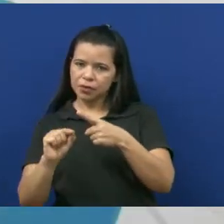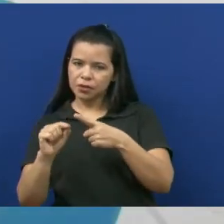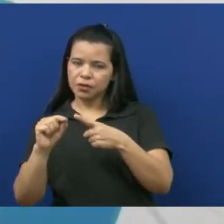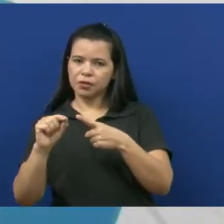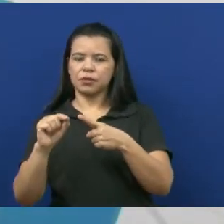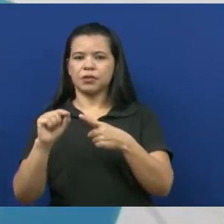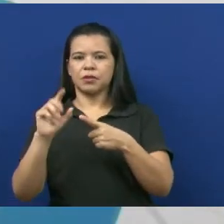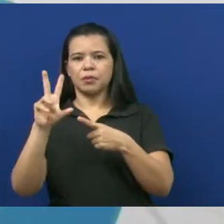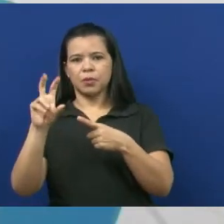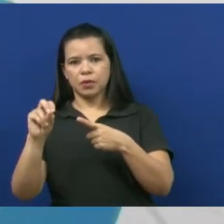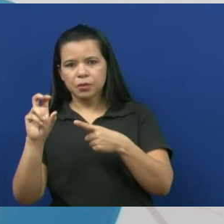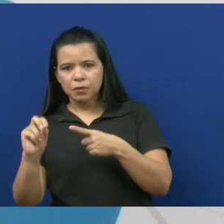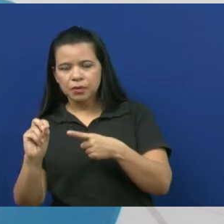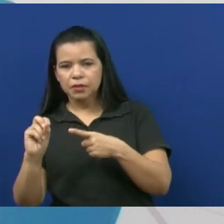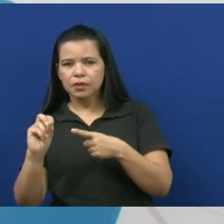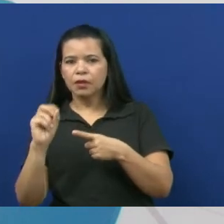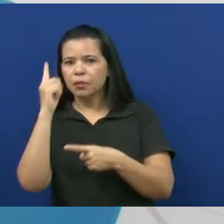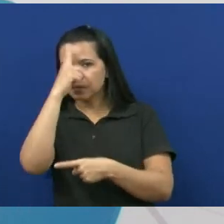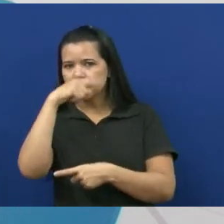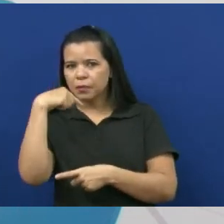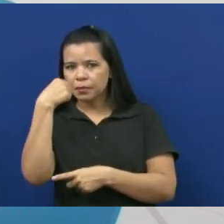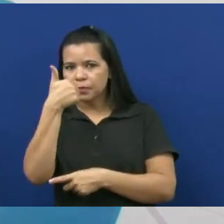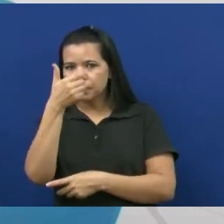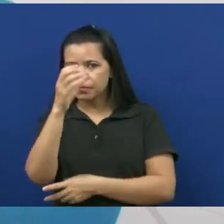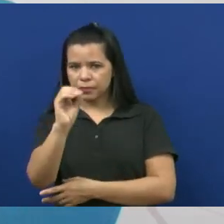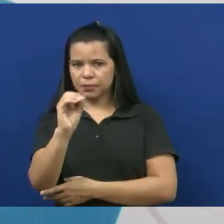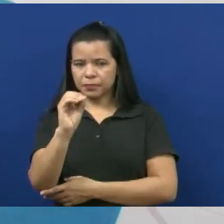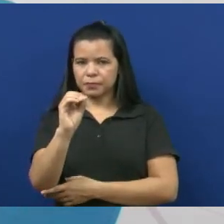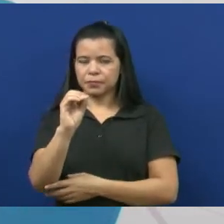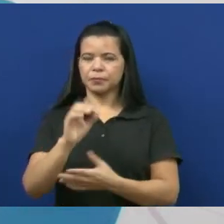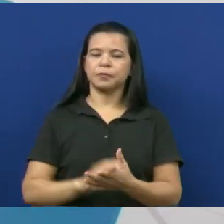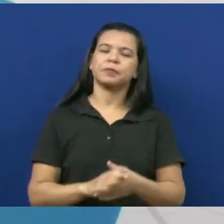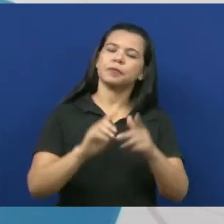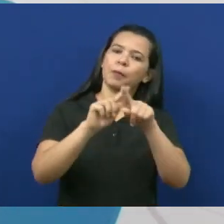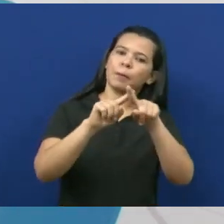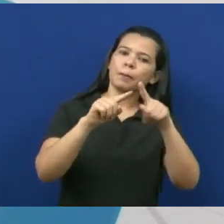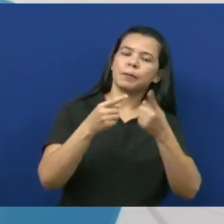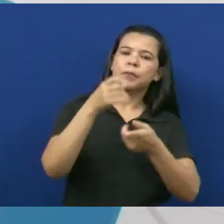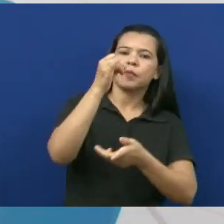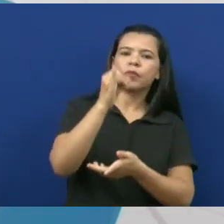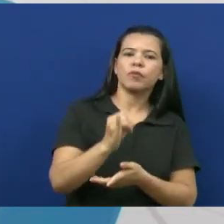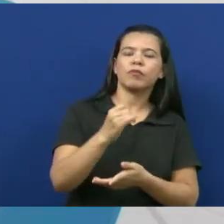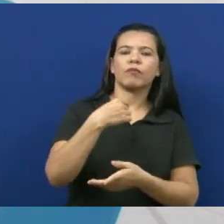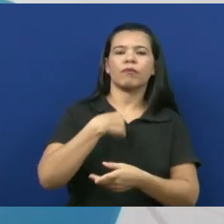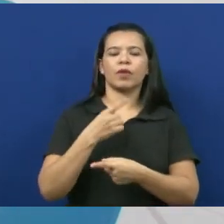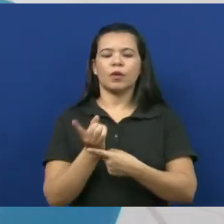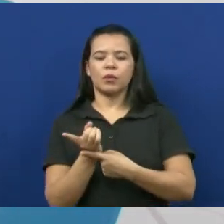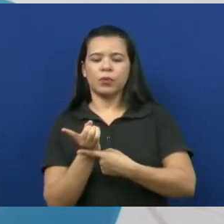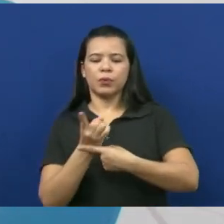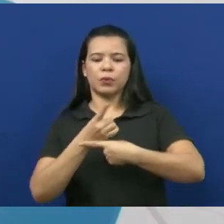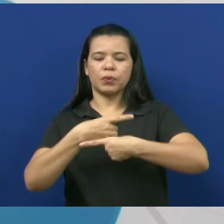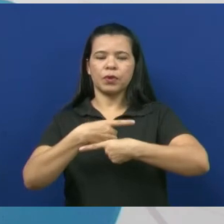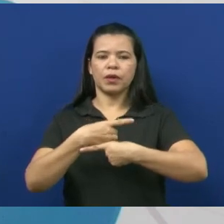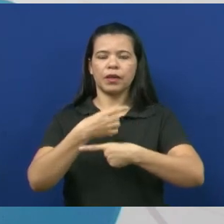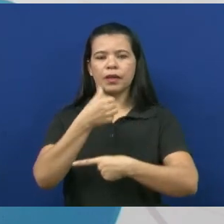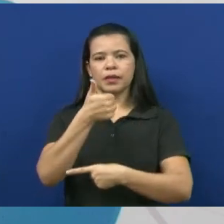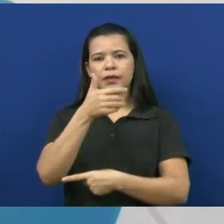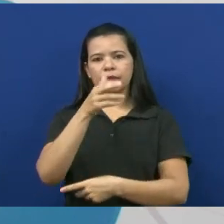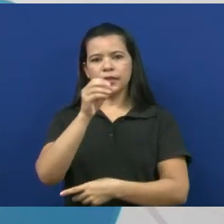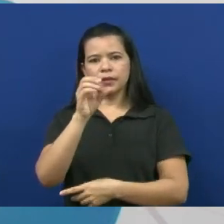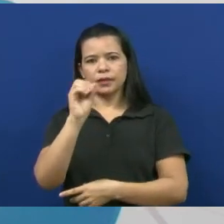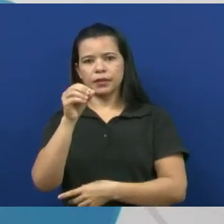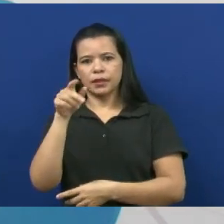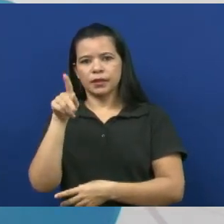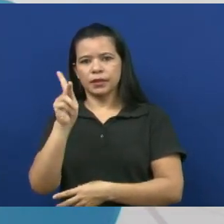se viajarmos a 50 quilômetros por hora. Agora, se a minha velocidade for de 100 quilômetros por hora, o